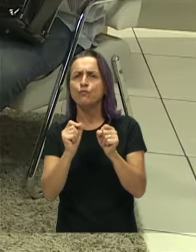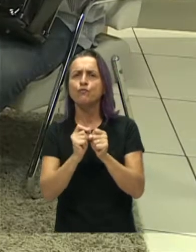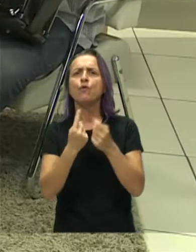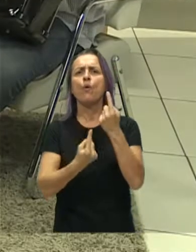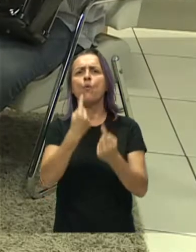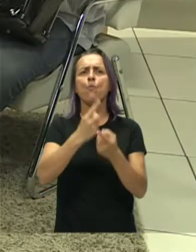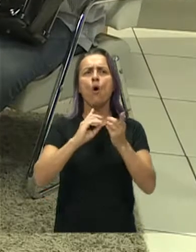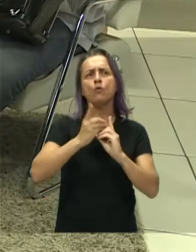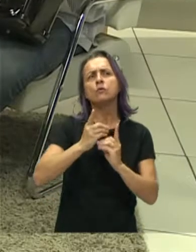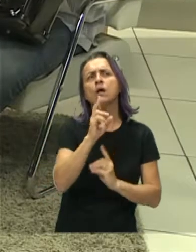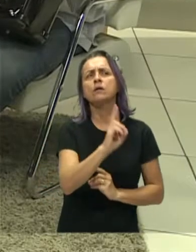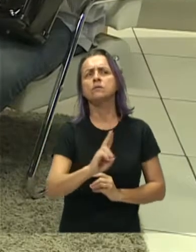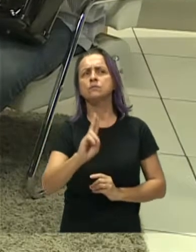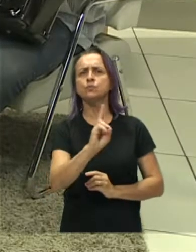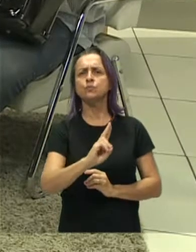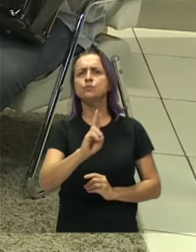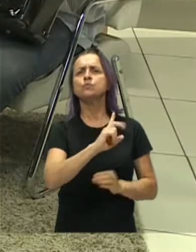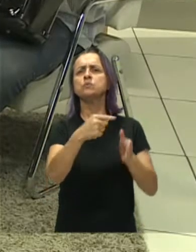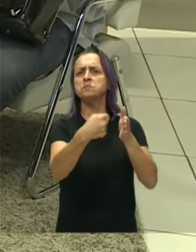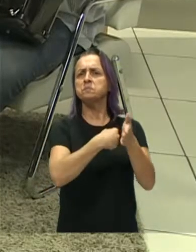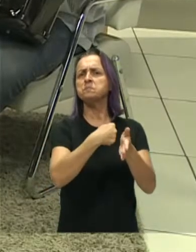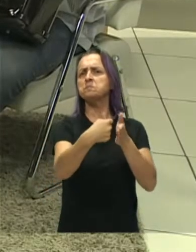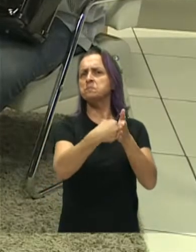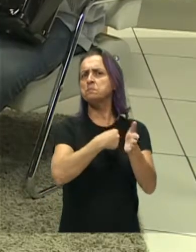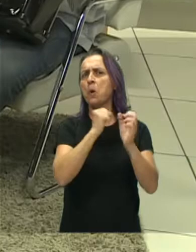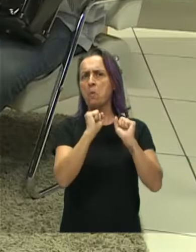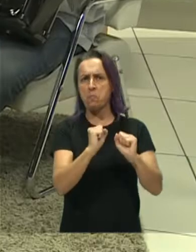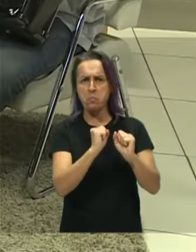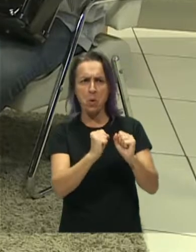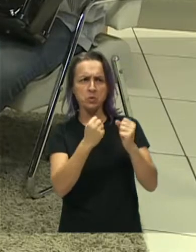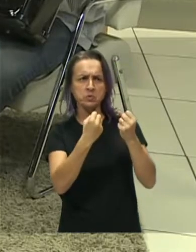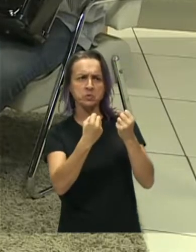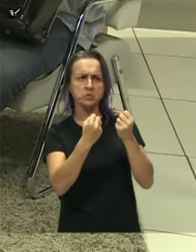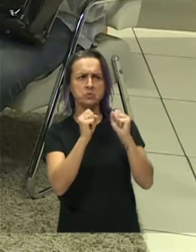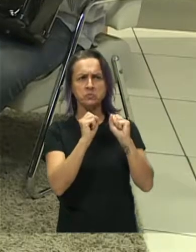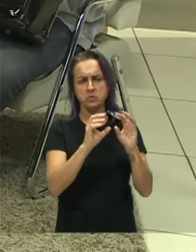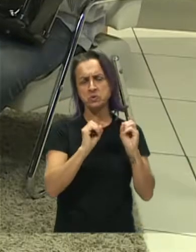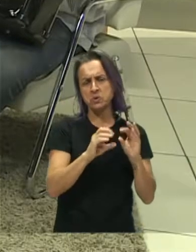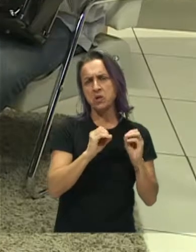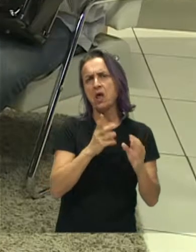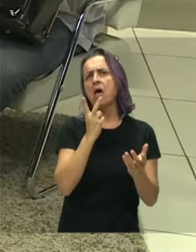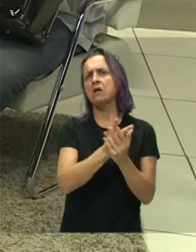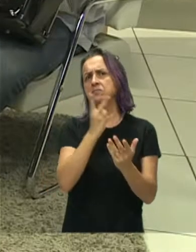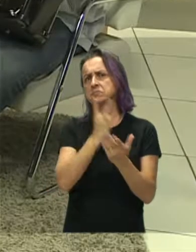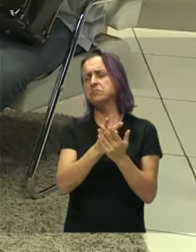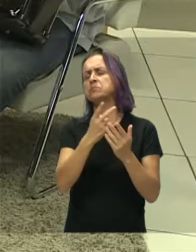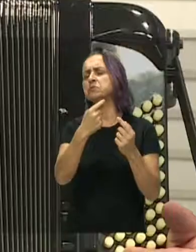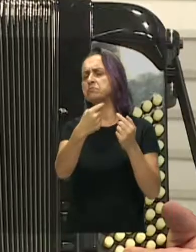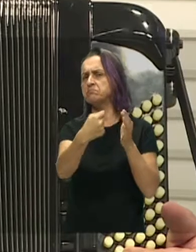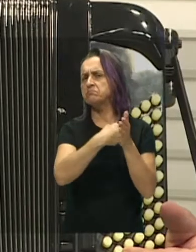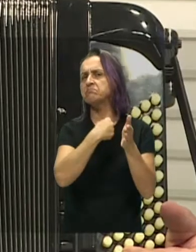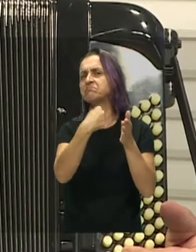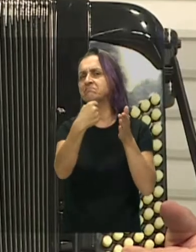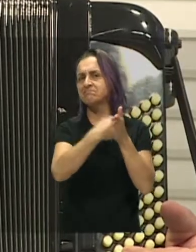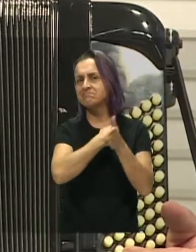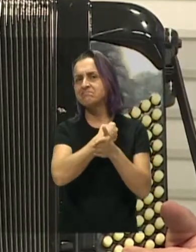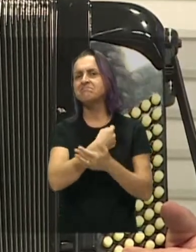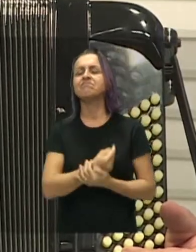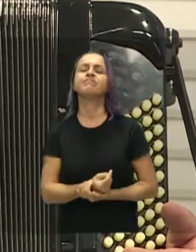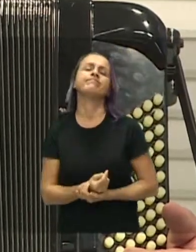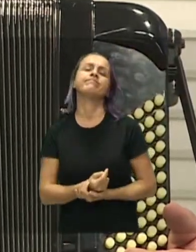técnica que tu usa, poderia me dar aula, né? Muita gente que